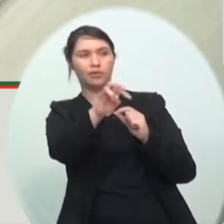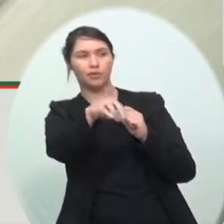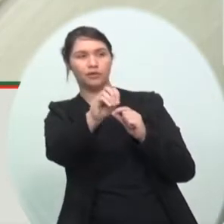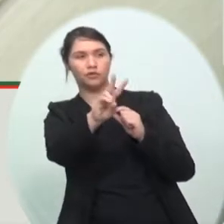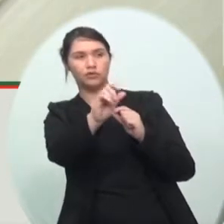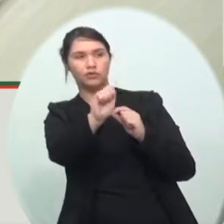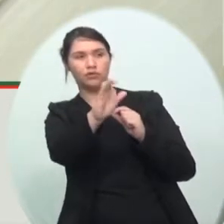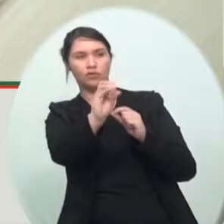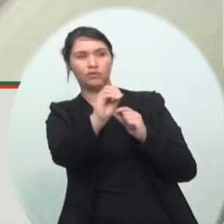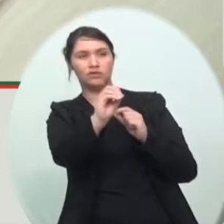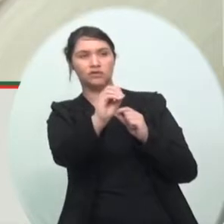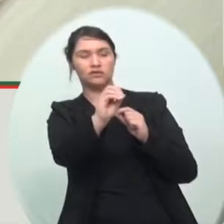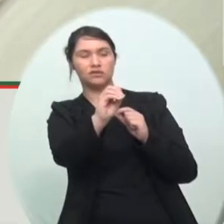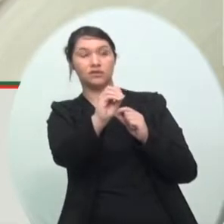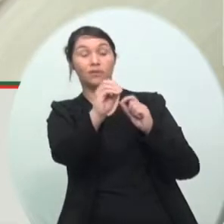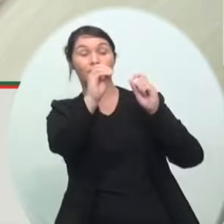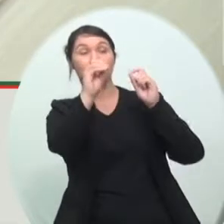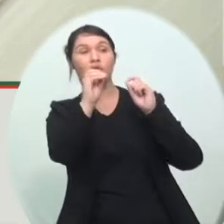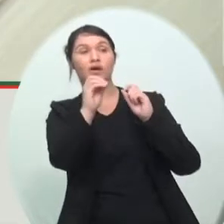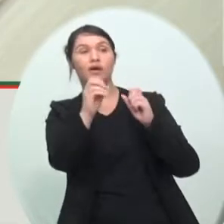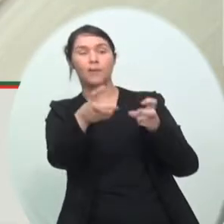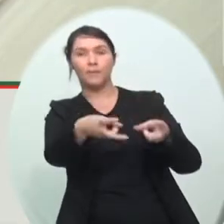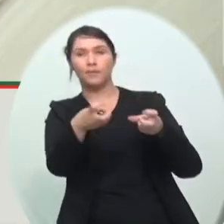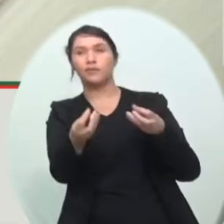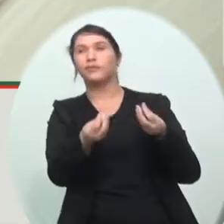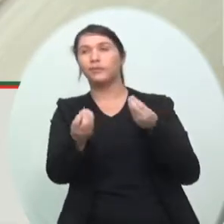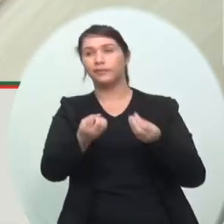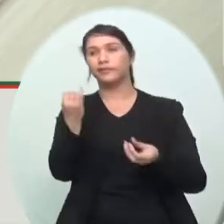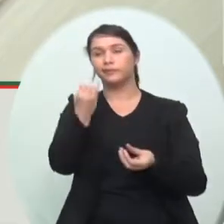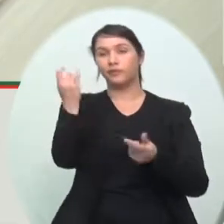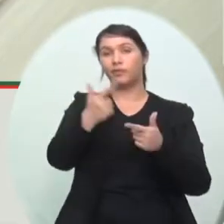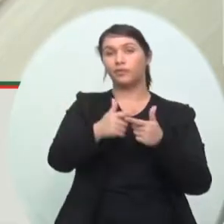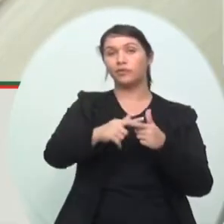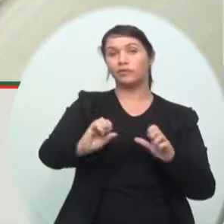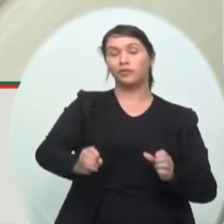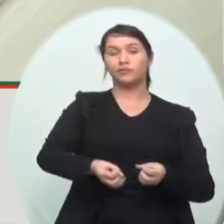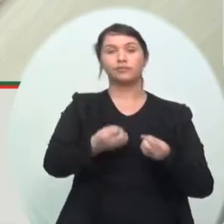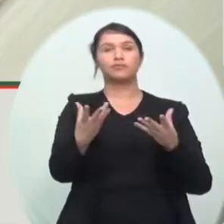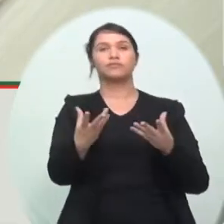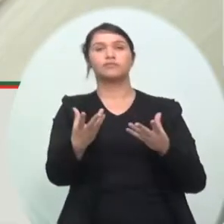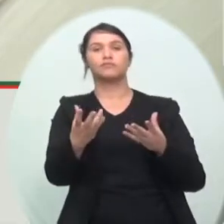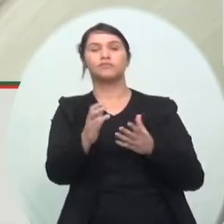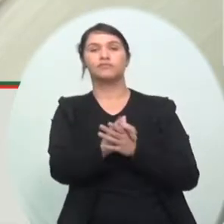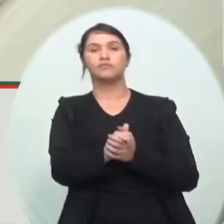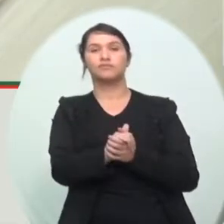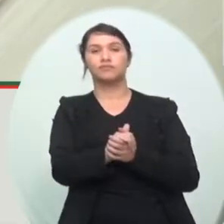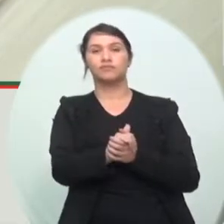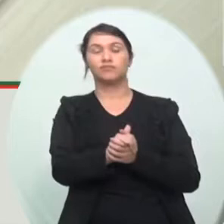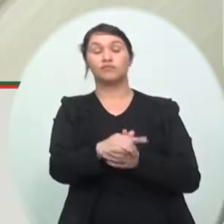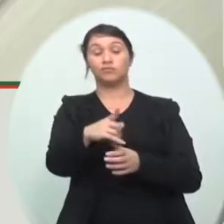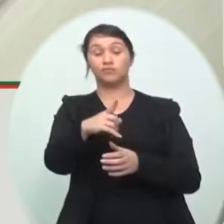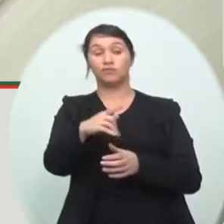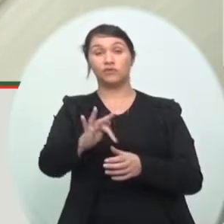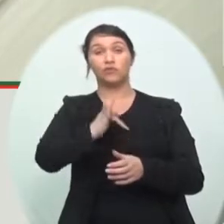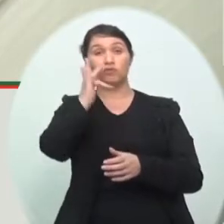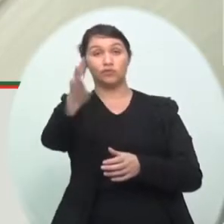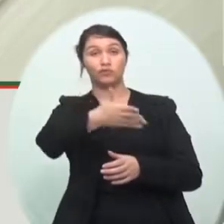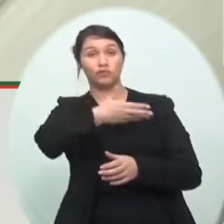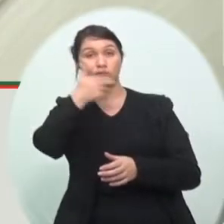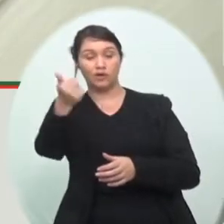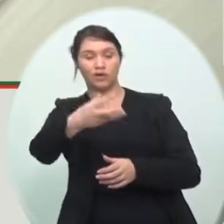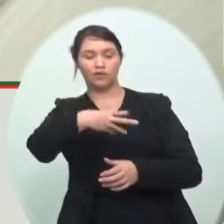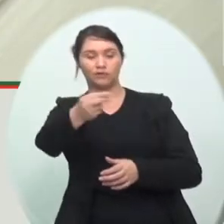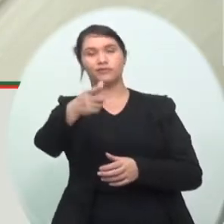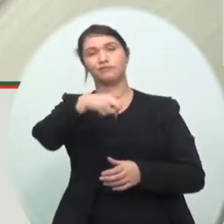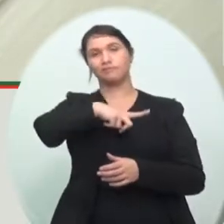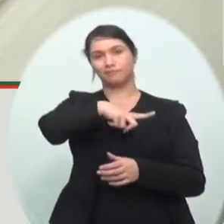dela nós vamos diminuir os gastos públicos que se fazem tão importantes nesse país e talvez darmos um futuro melhor para os nossos filhos, que é